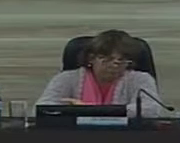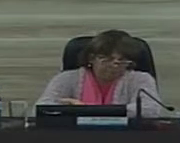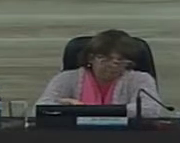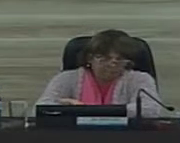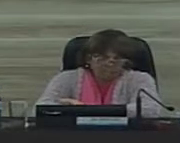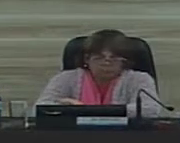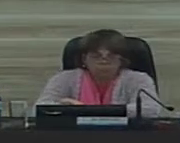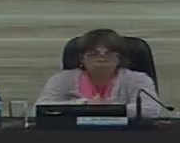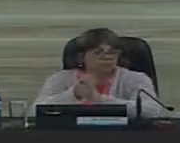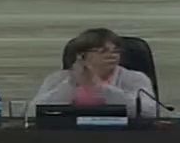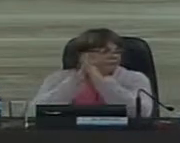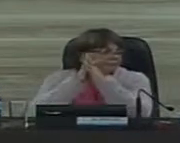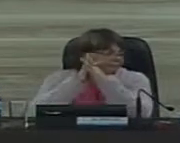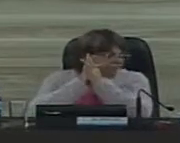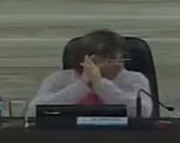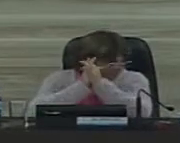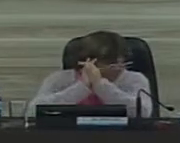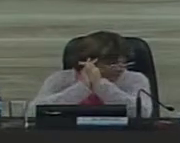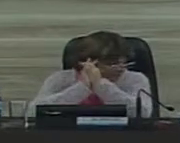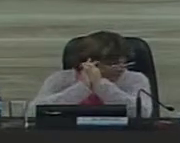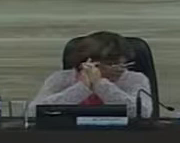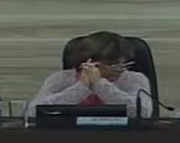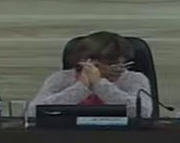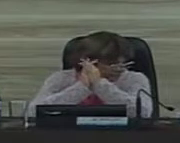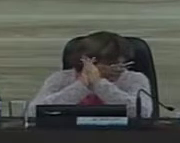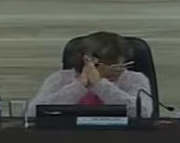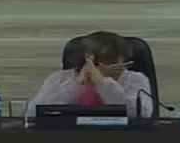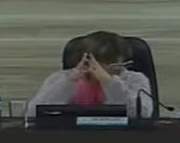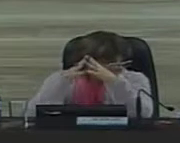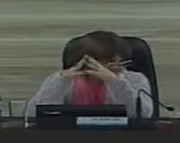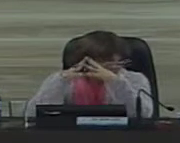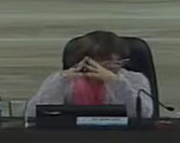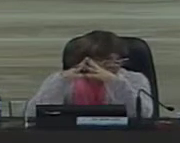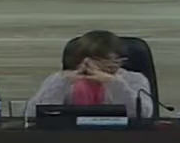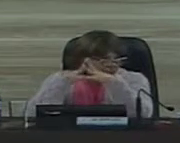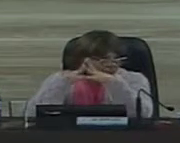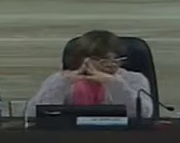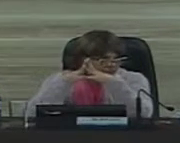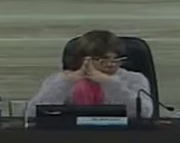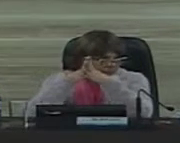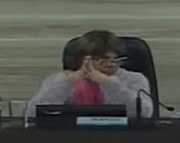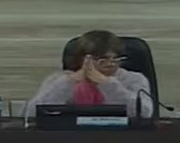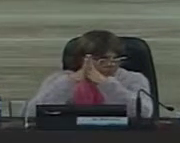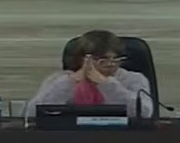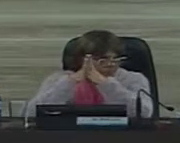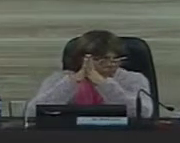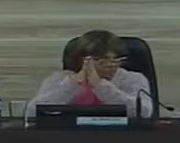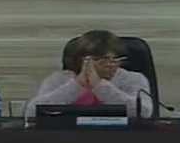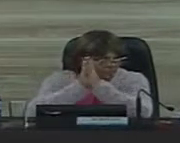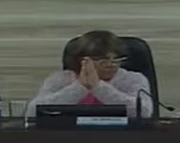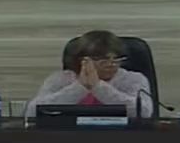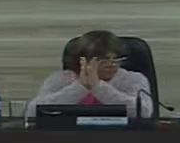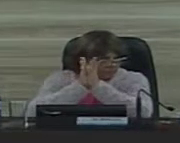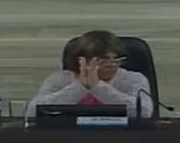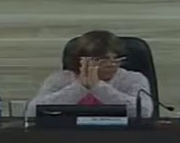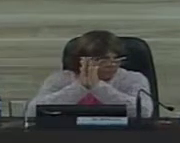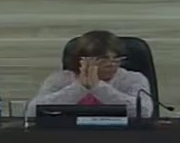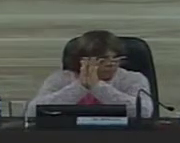criança adolescente e juventude a discussão o projeto de resolução